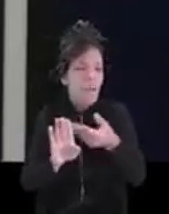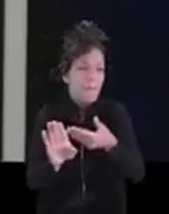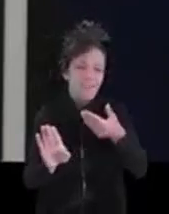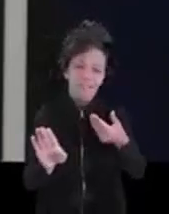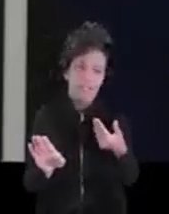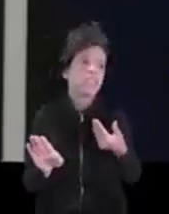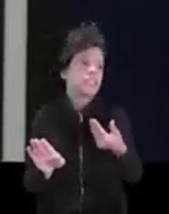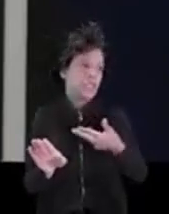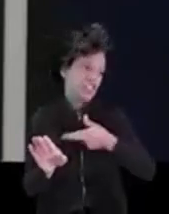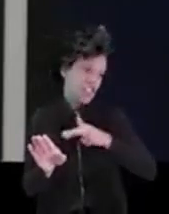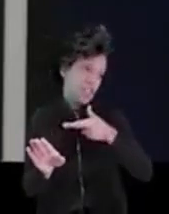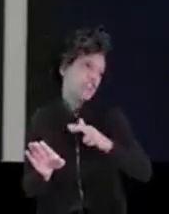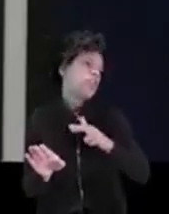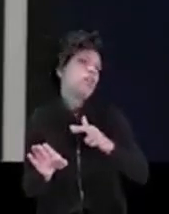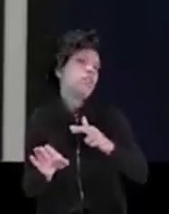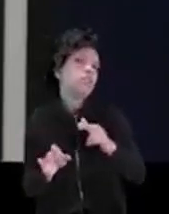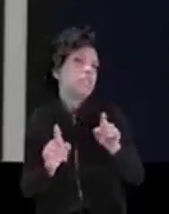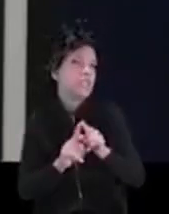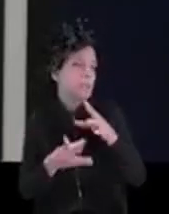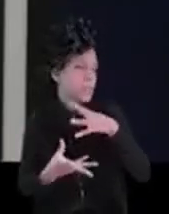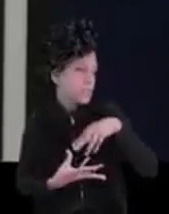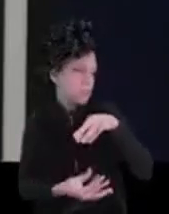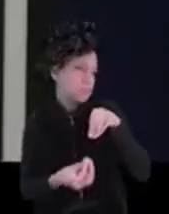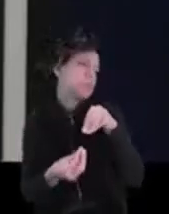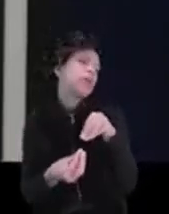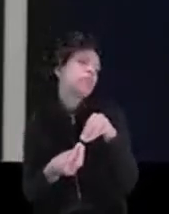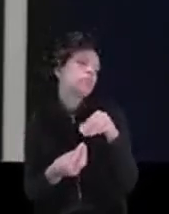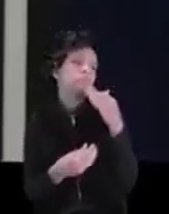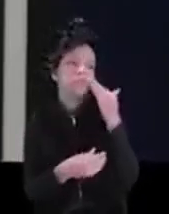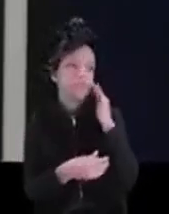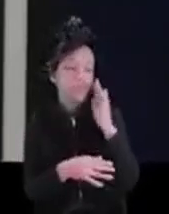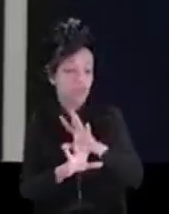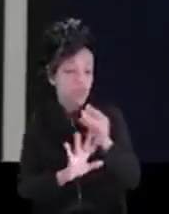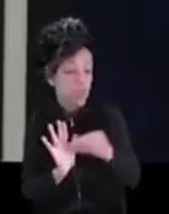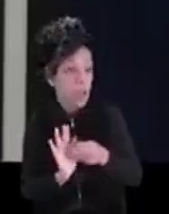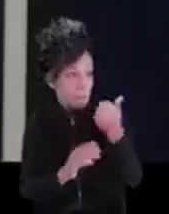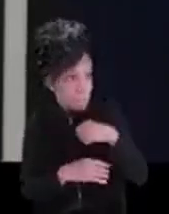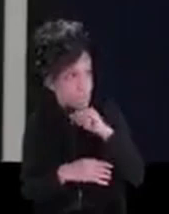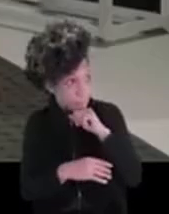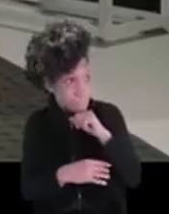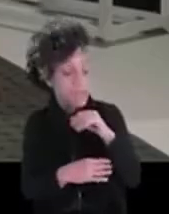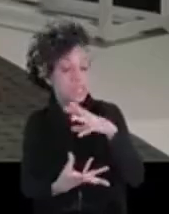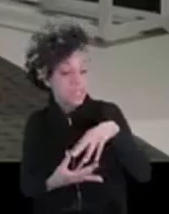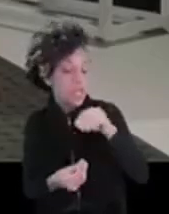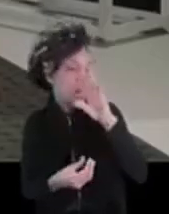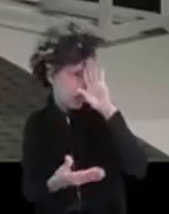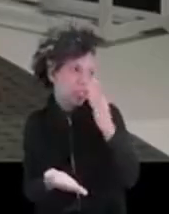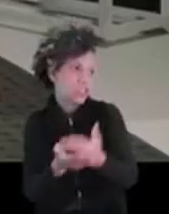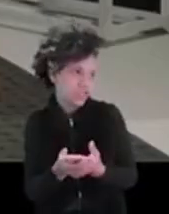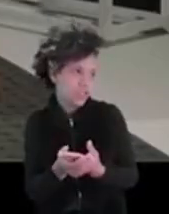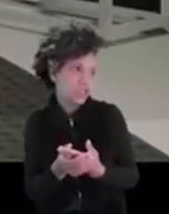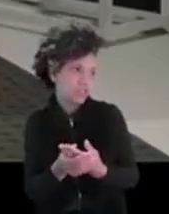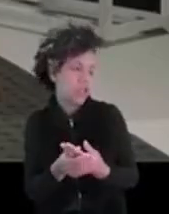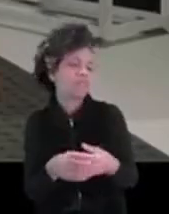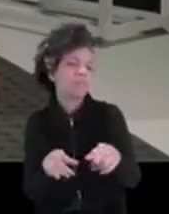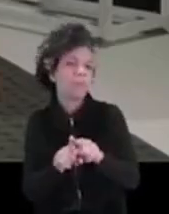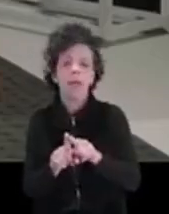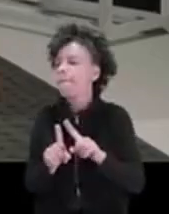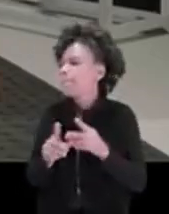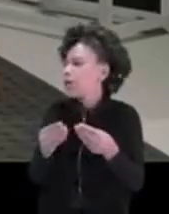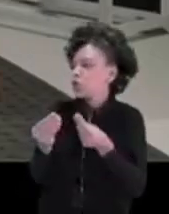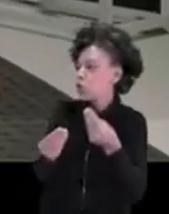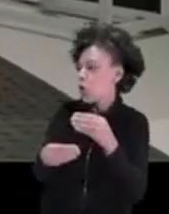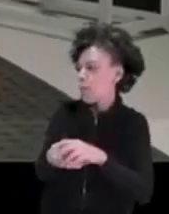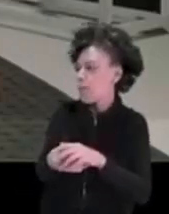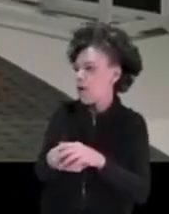afastei totalmente e de espiritualidade entendeu de tudo embora minha mãe que seja espírita para carinha Então você e sua